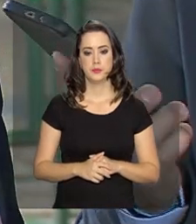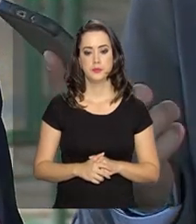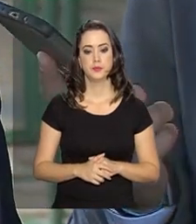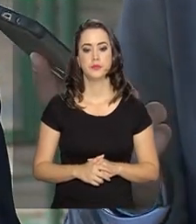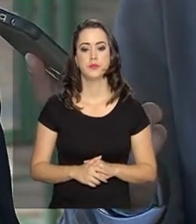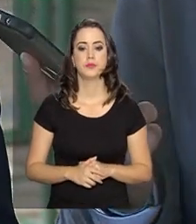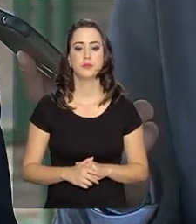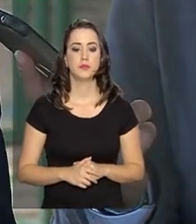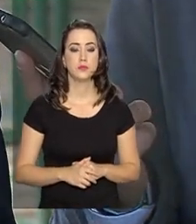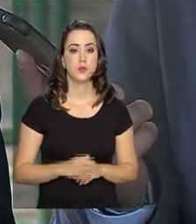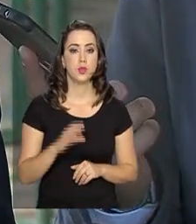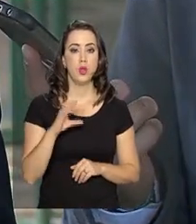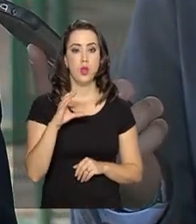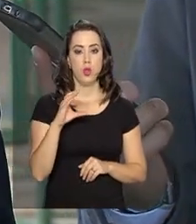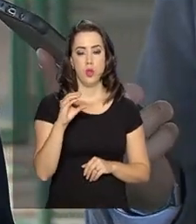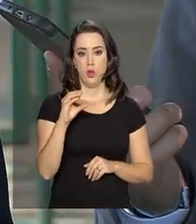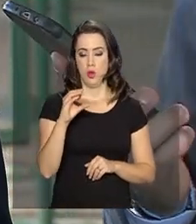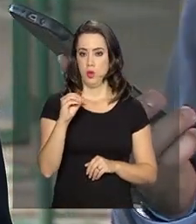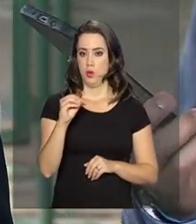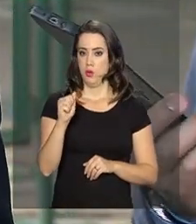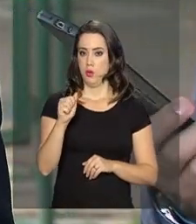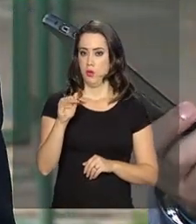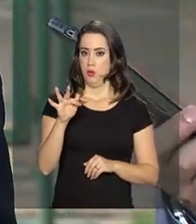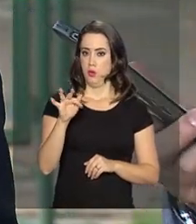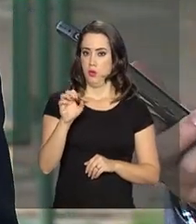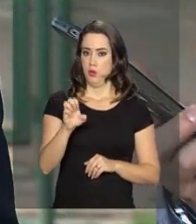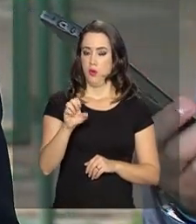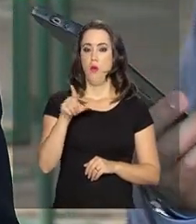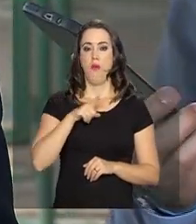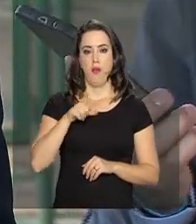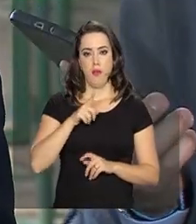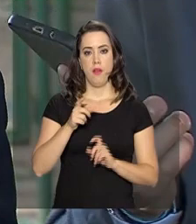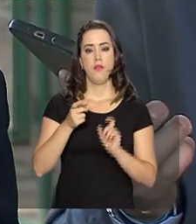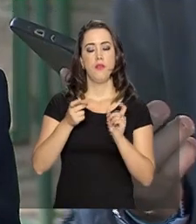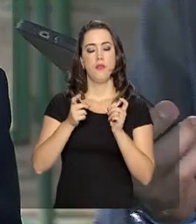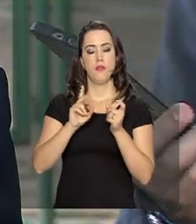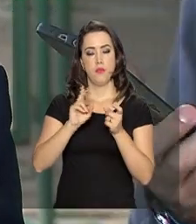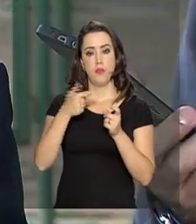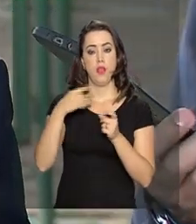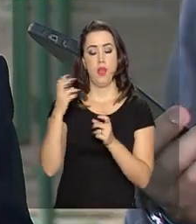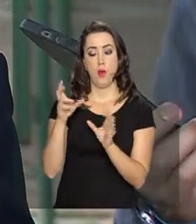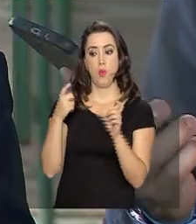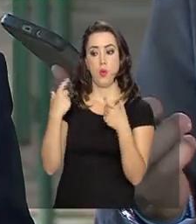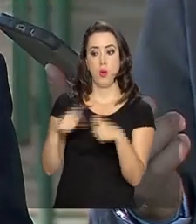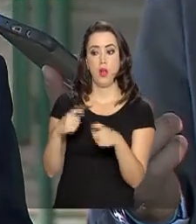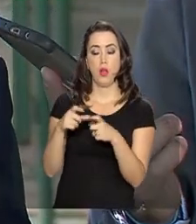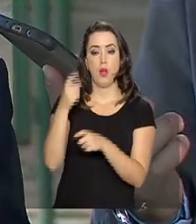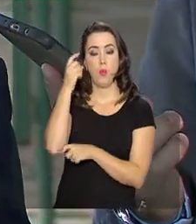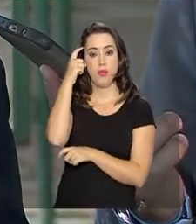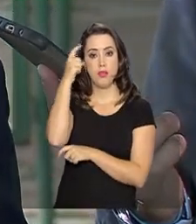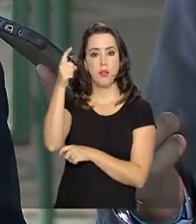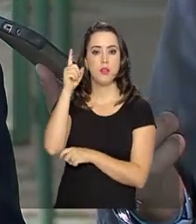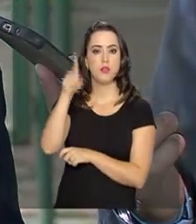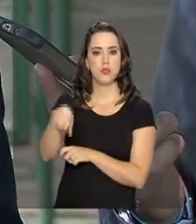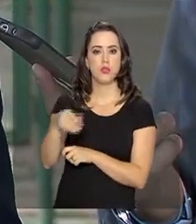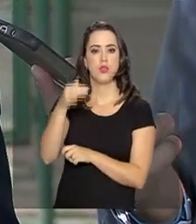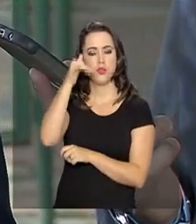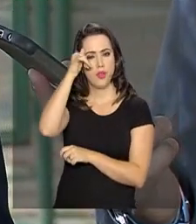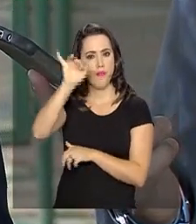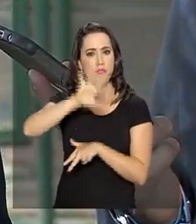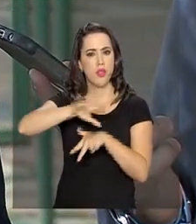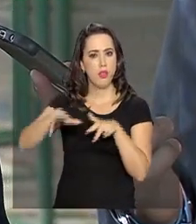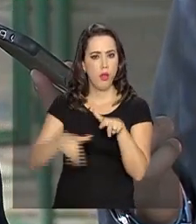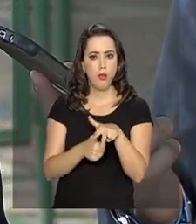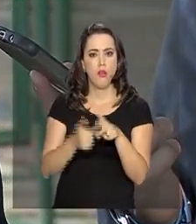Como o COAF é um órgão estratégico de inteligência e prevenção à lavagem de dinheiro, nós entendemos que é oportuna